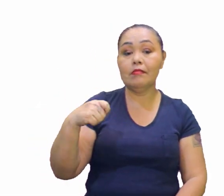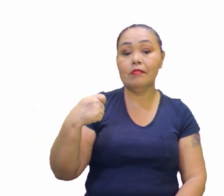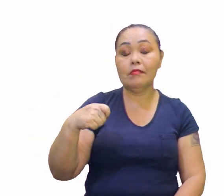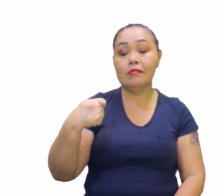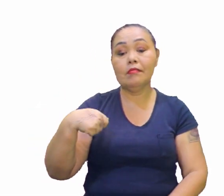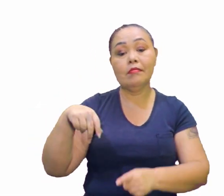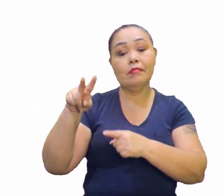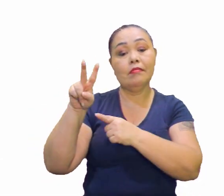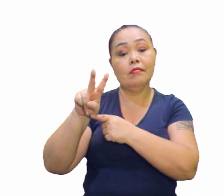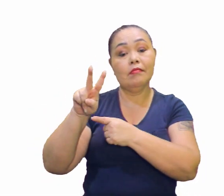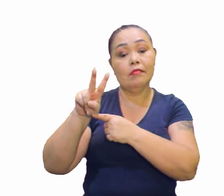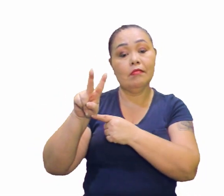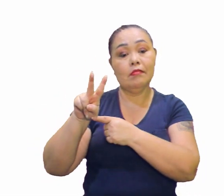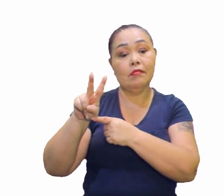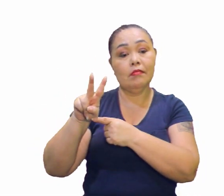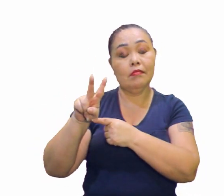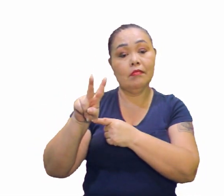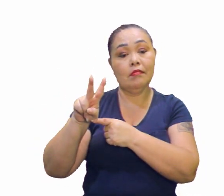precisa preservar.